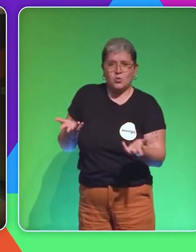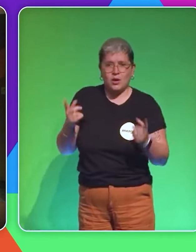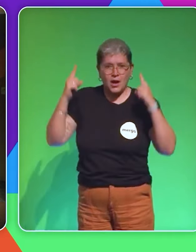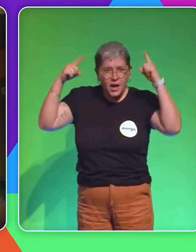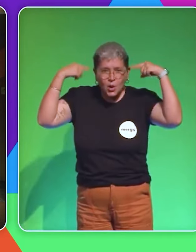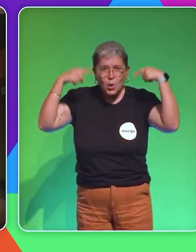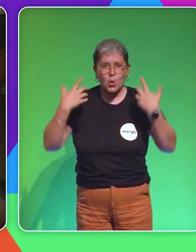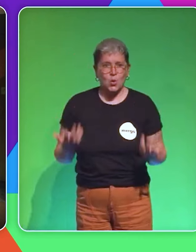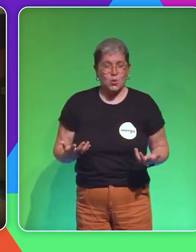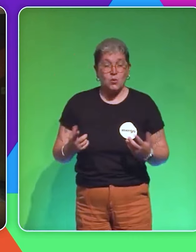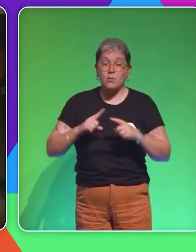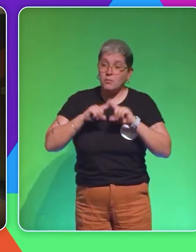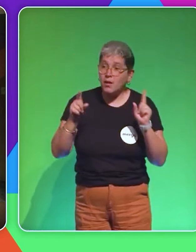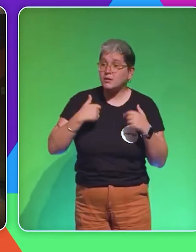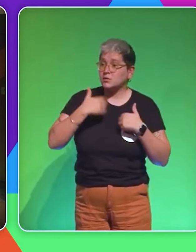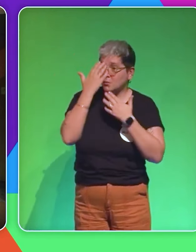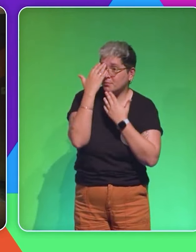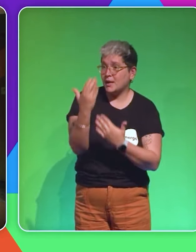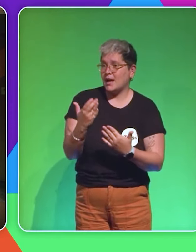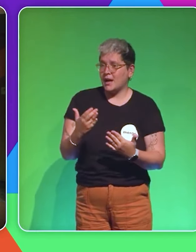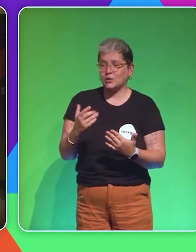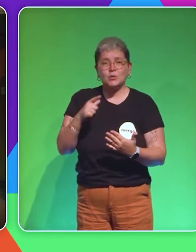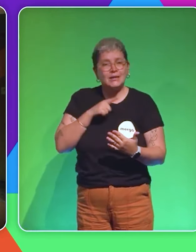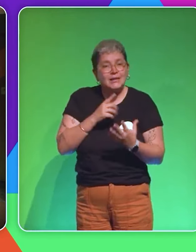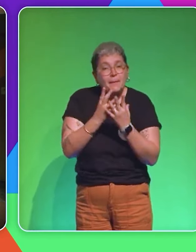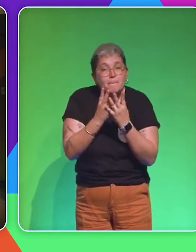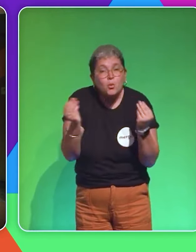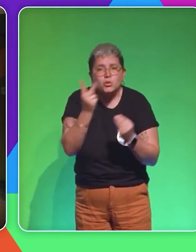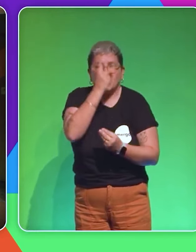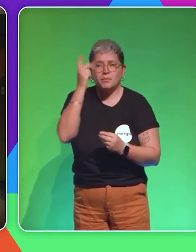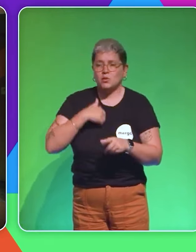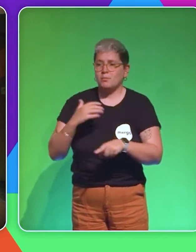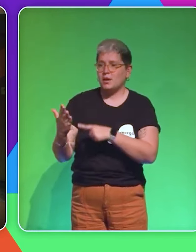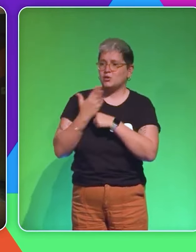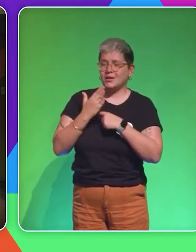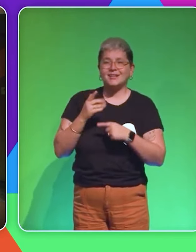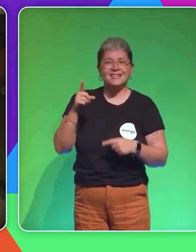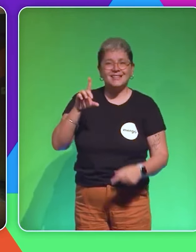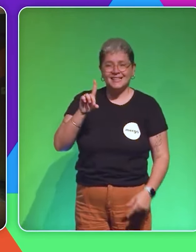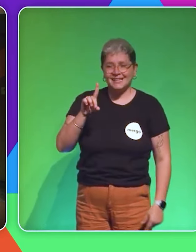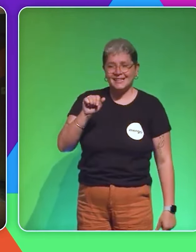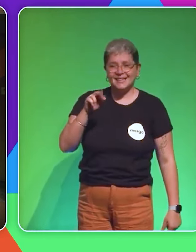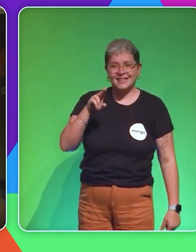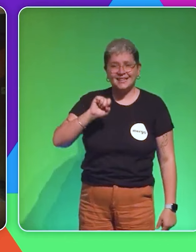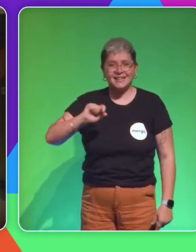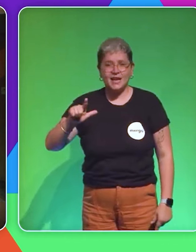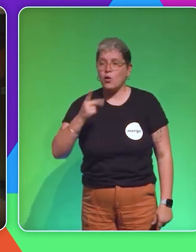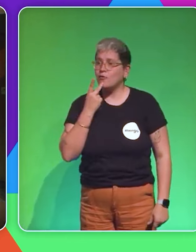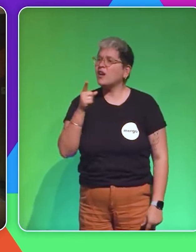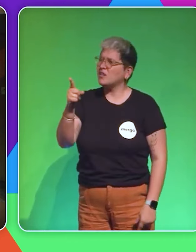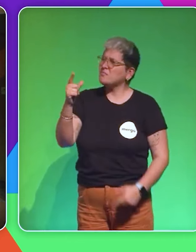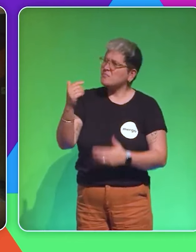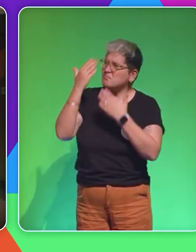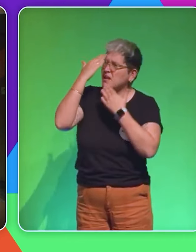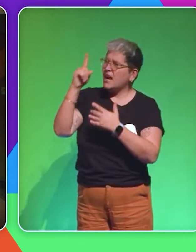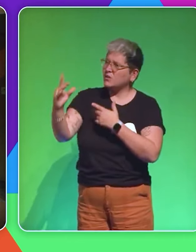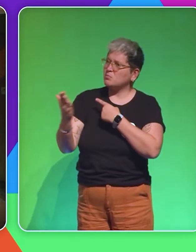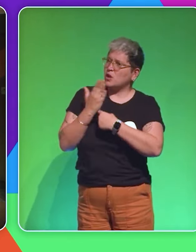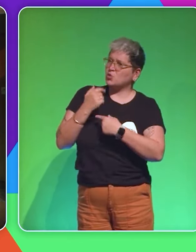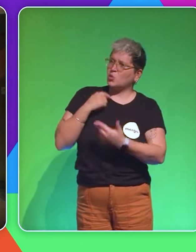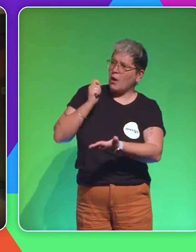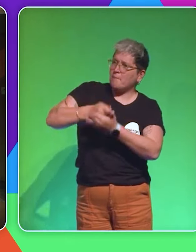louco mas obrigado tem muita gente aqui que me ajudou até brinco com o Daniel Fala Ah você me ajudou a pagar uns boleto e a verdade